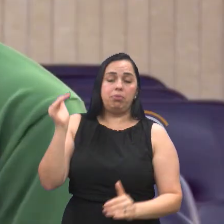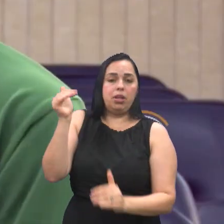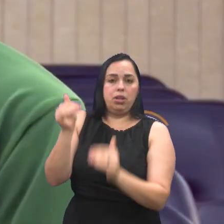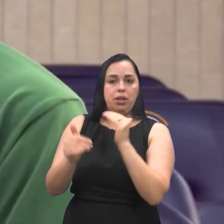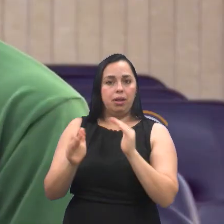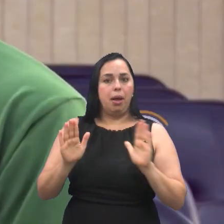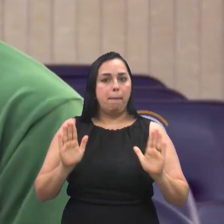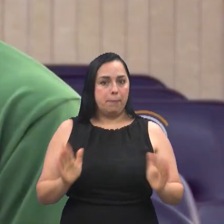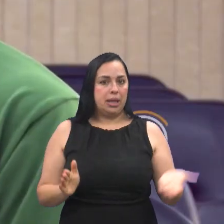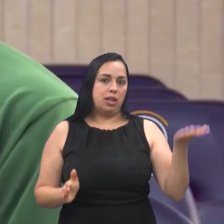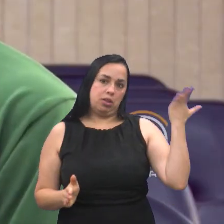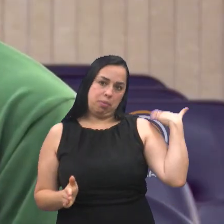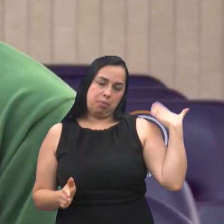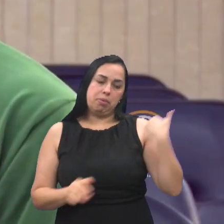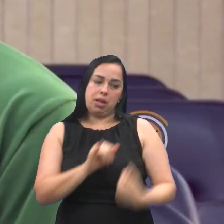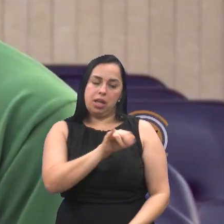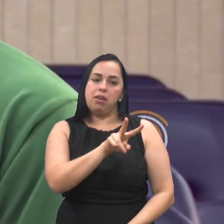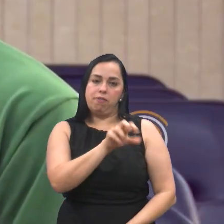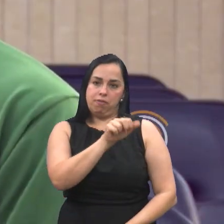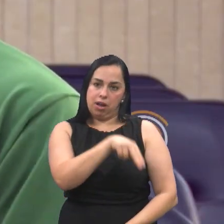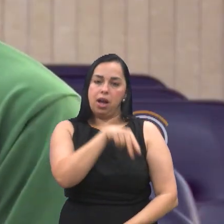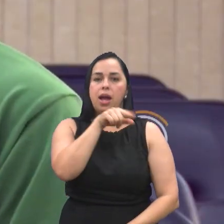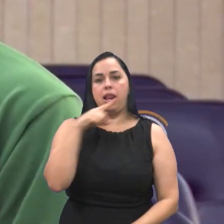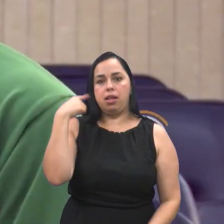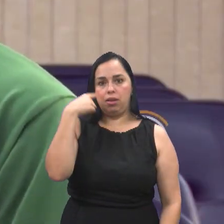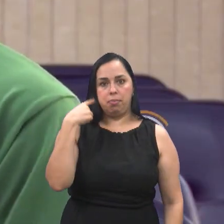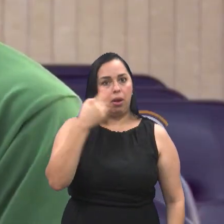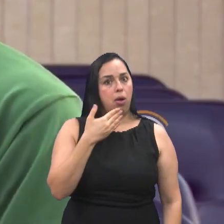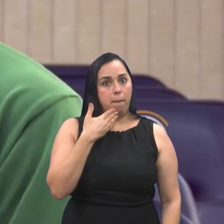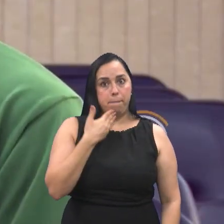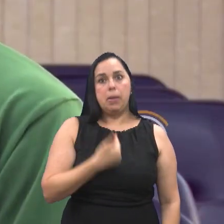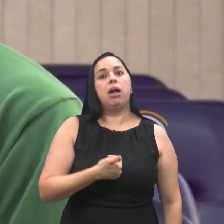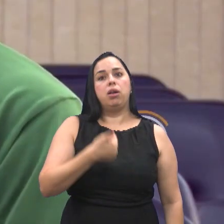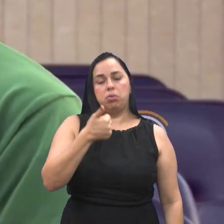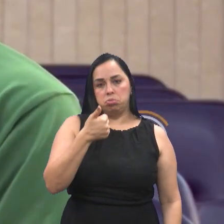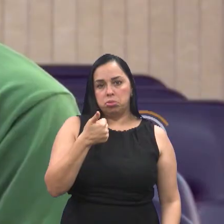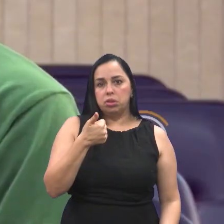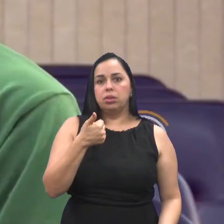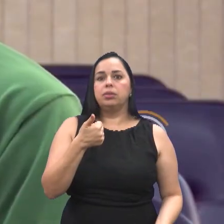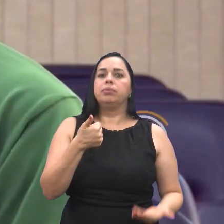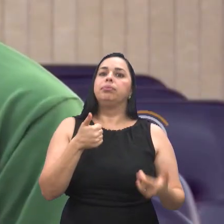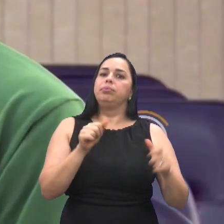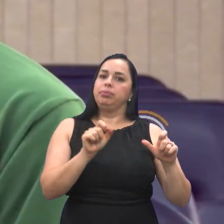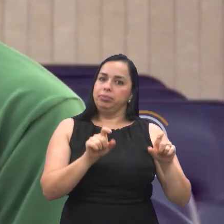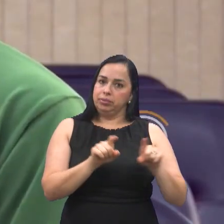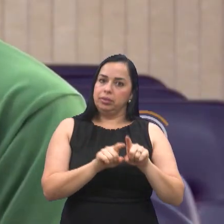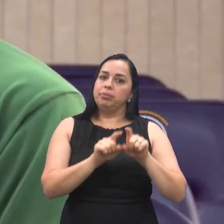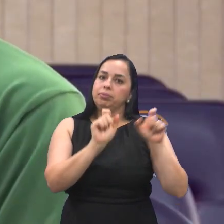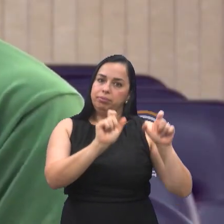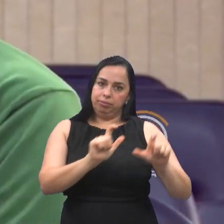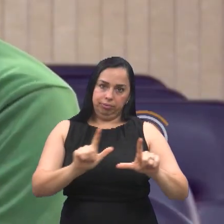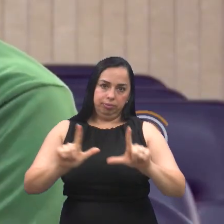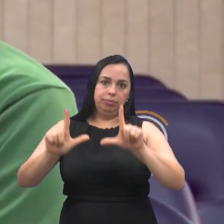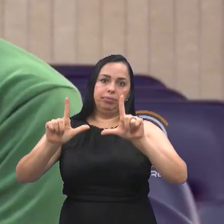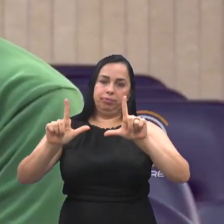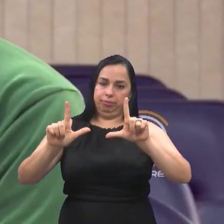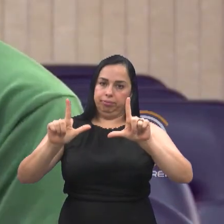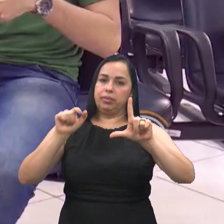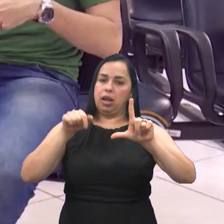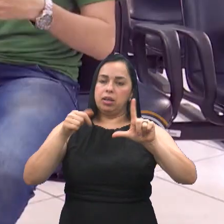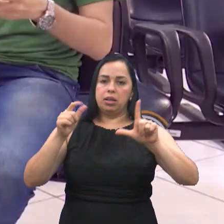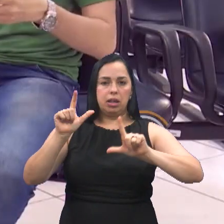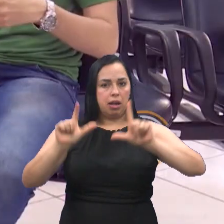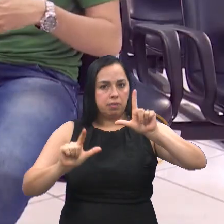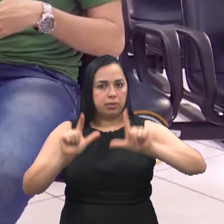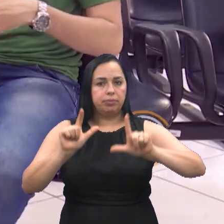na época, o Ivan Valente era reputado como um dos melhores deputados, né? Como a mídia tem esse costume de indicar, até